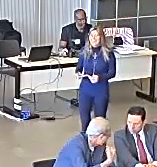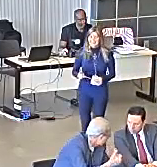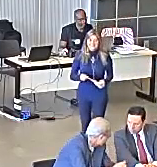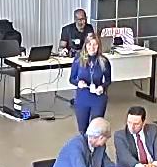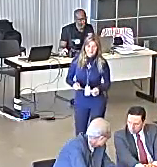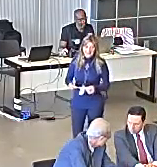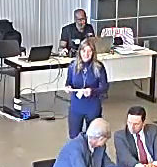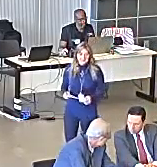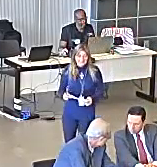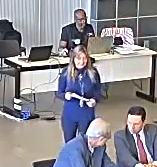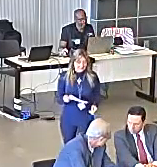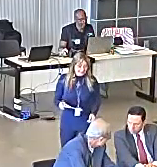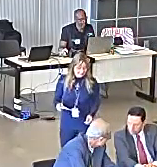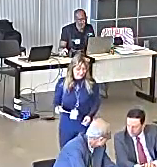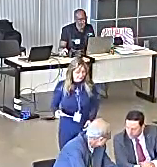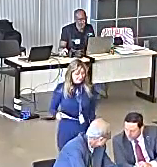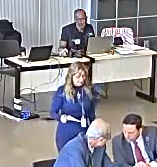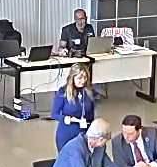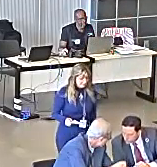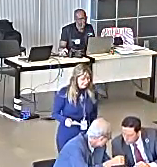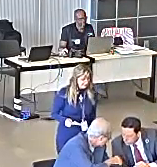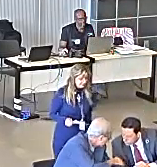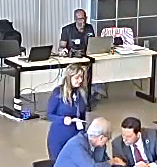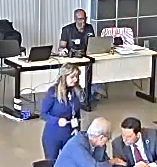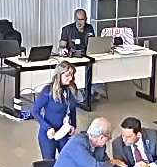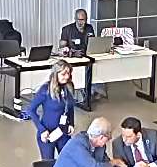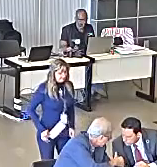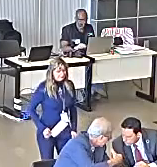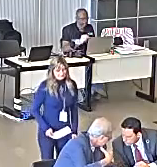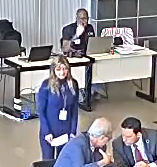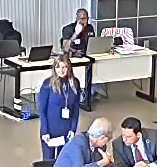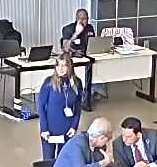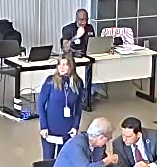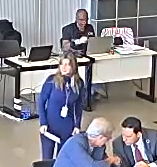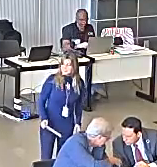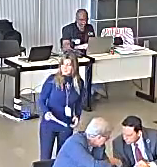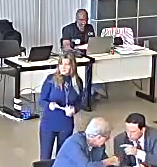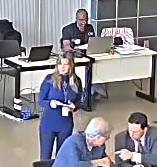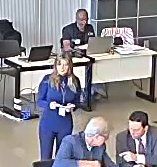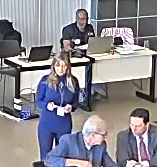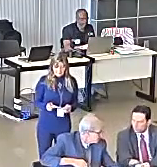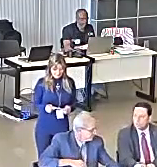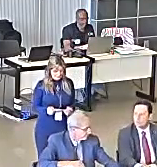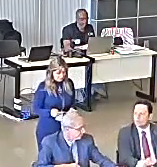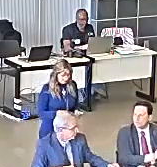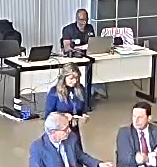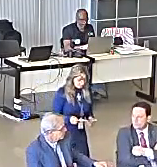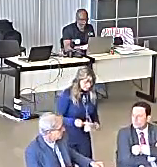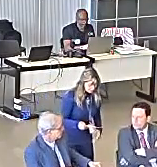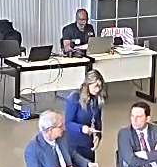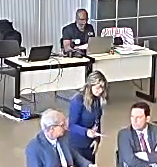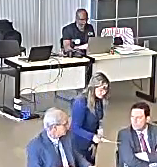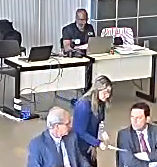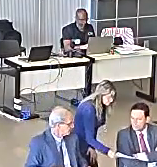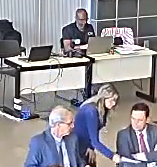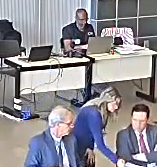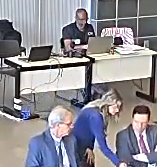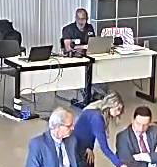dessa cultura desrespeito à às leis unidade e luta isso que nós estamos fazendo aqui